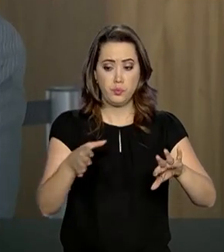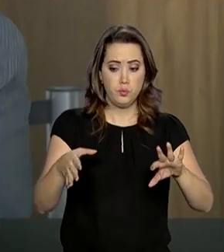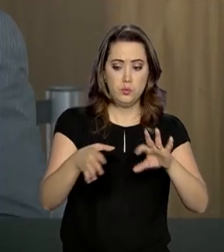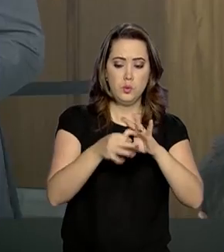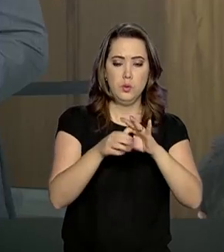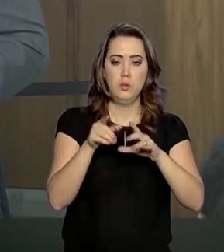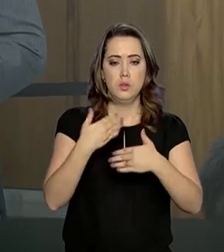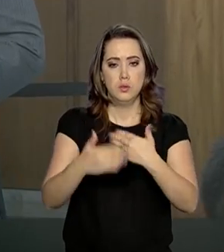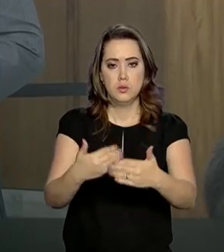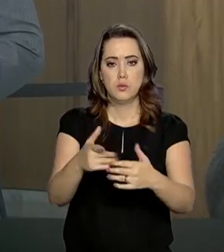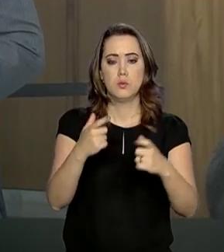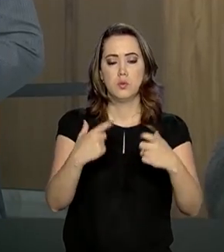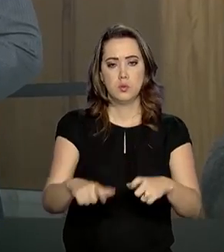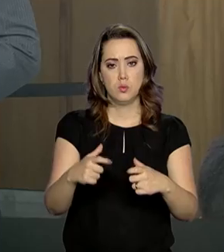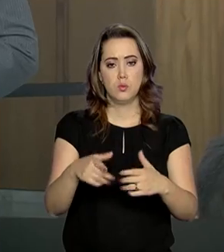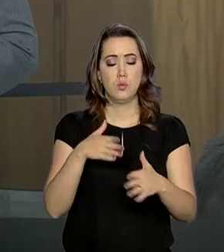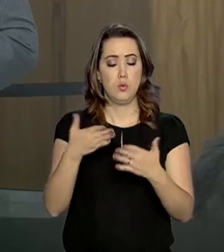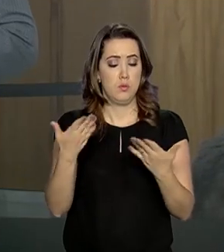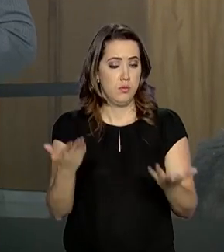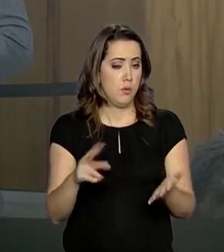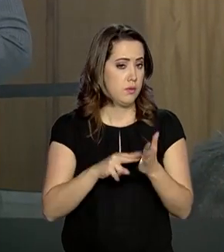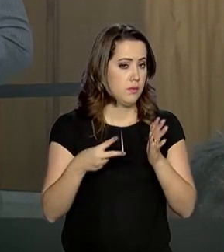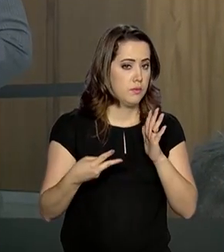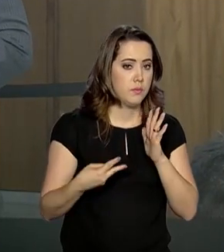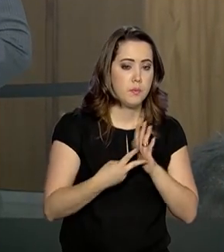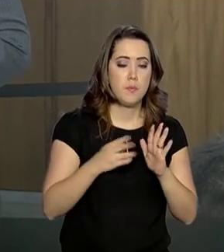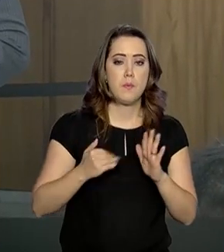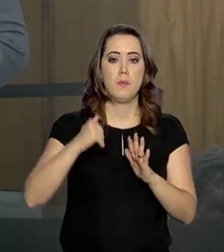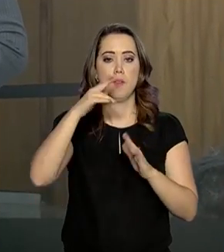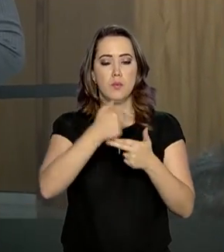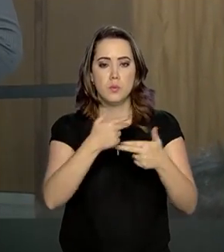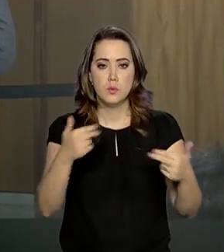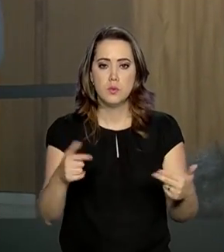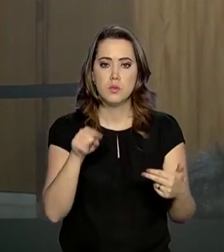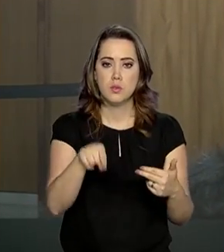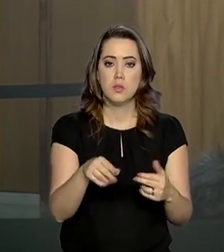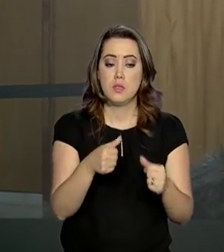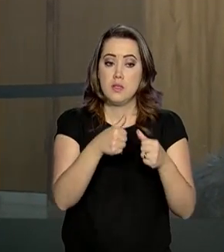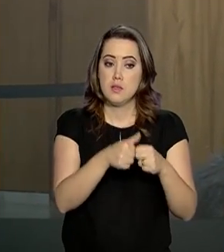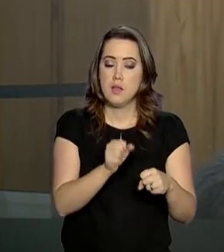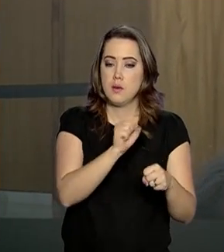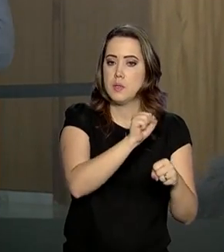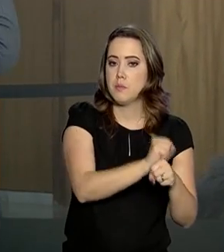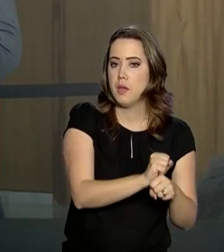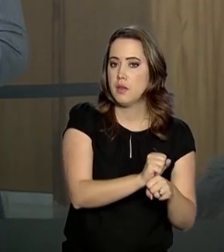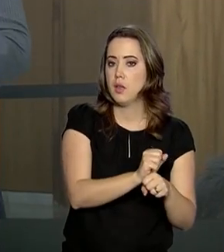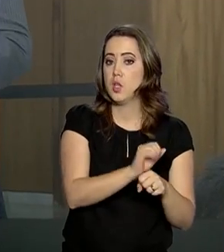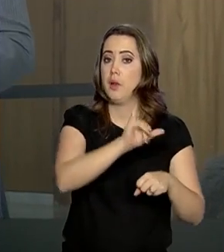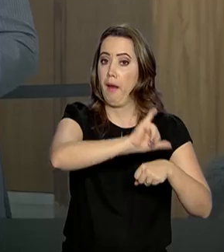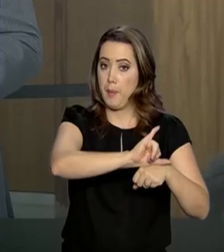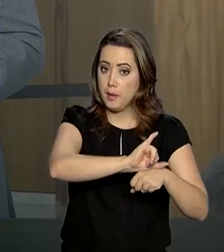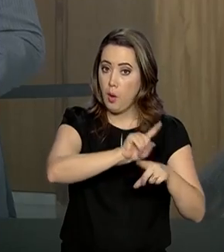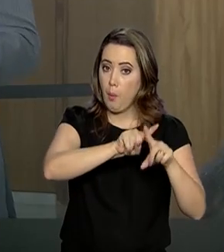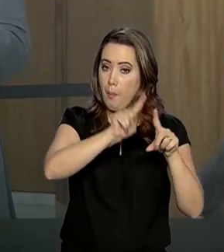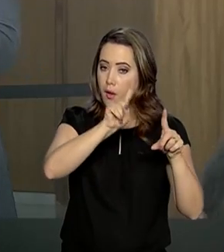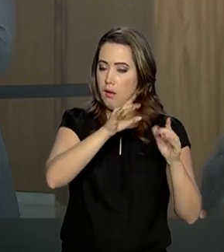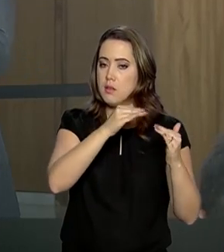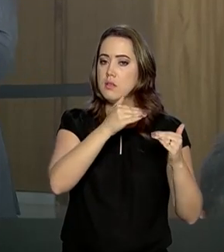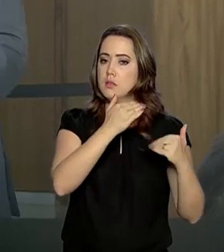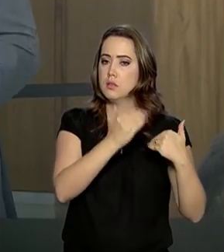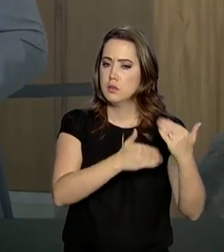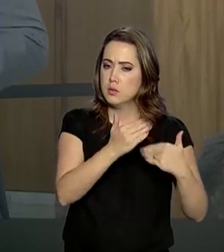logística desdobrada na região de operações então a maioria dos meios ficará em boav vista e a medida que